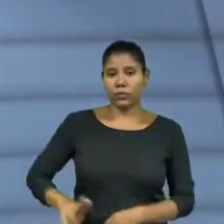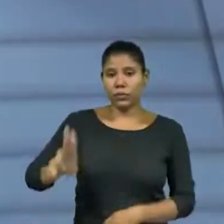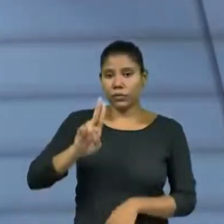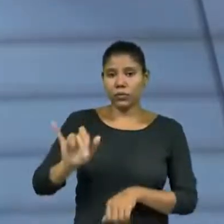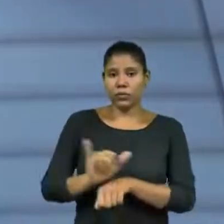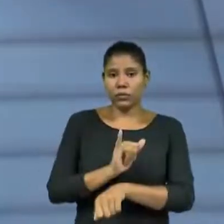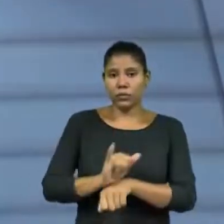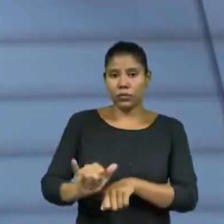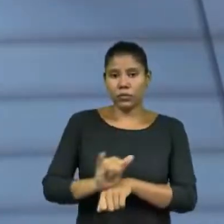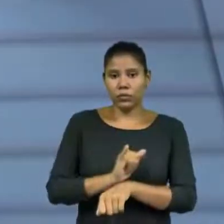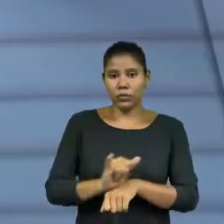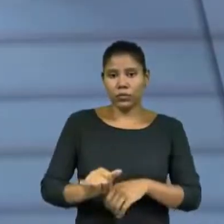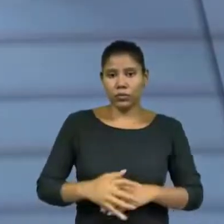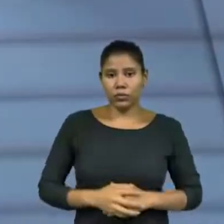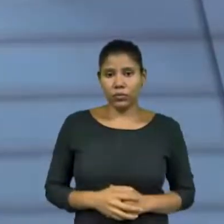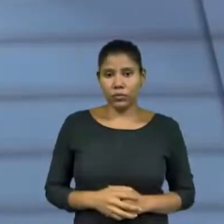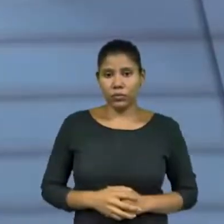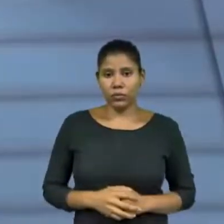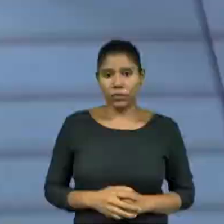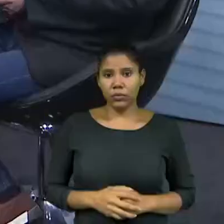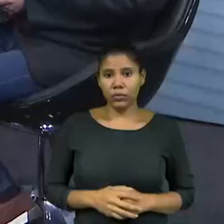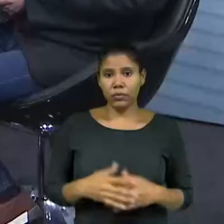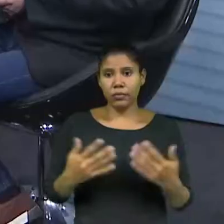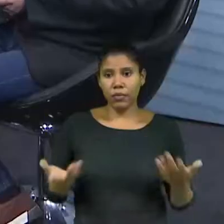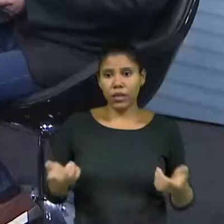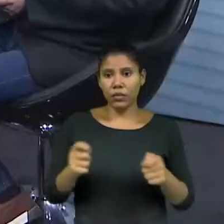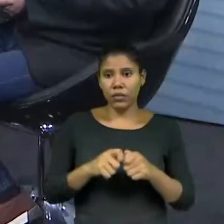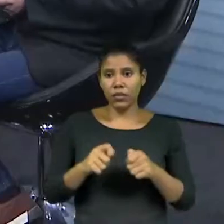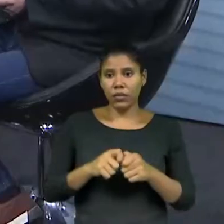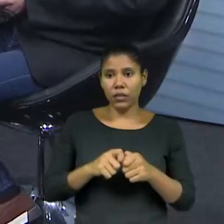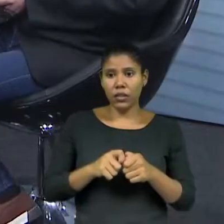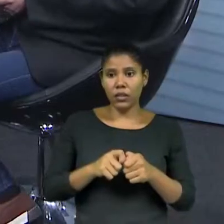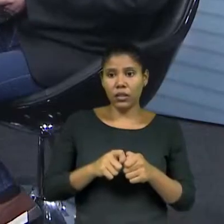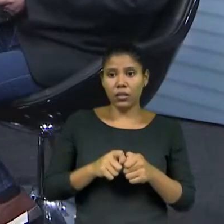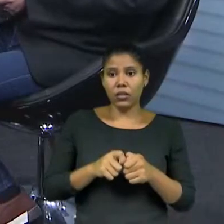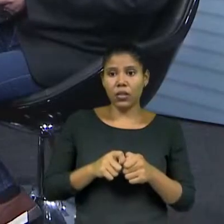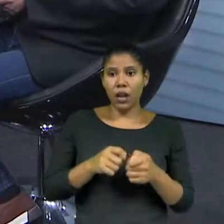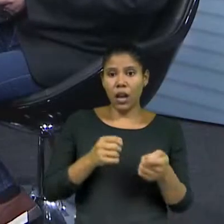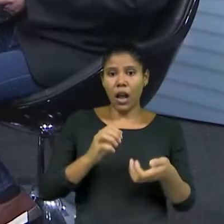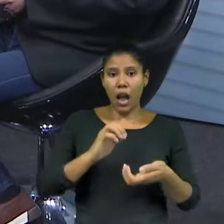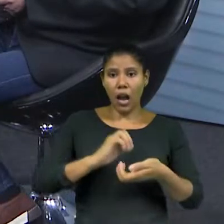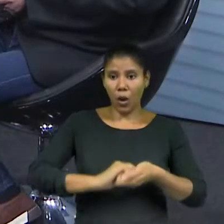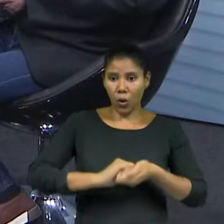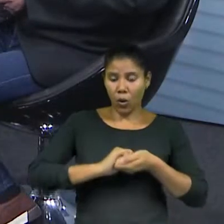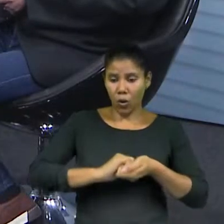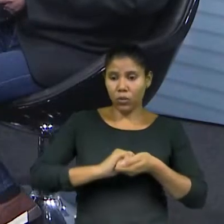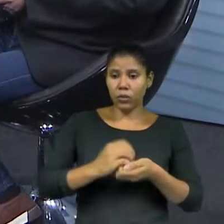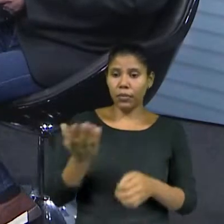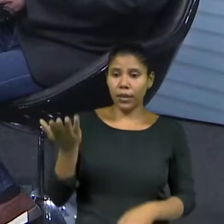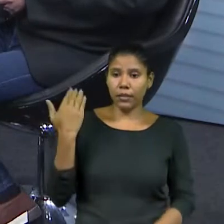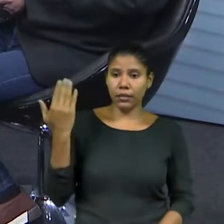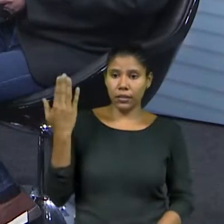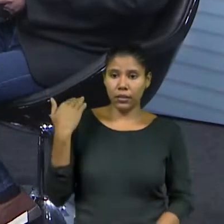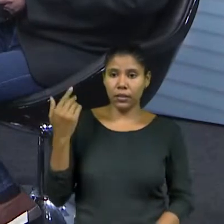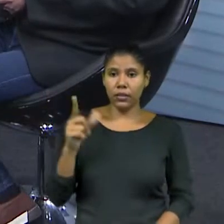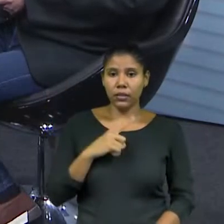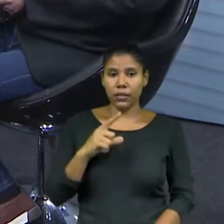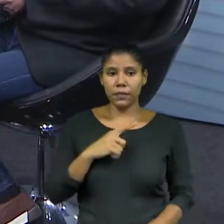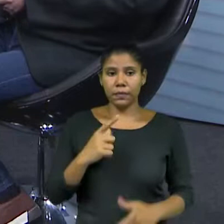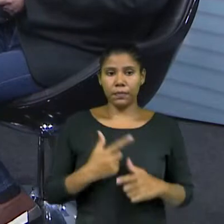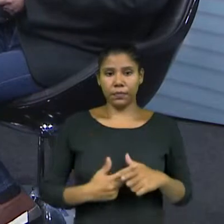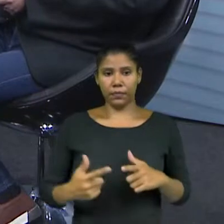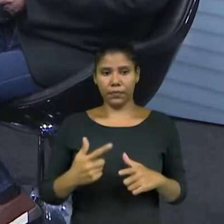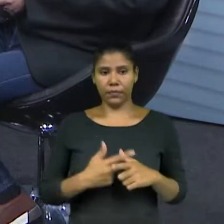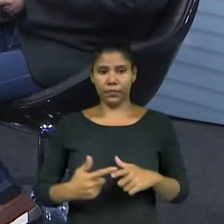Agora, uma parte disso aí foi um péssimo acordo que foi feito em governos passados, porque houve um problema antecipar